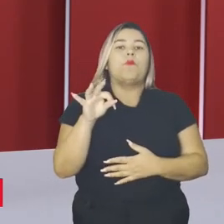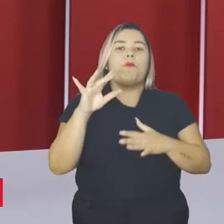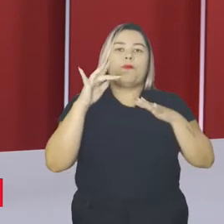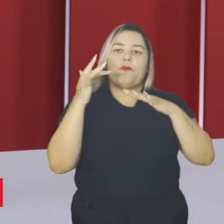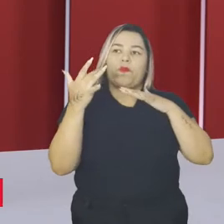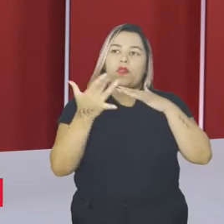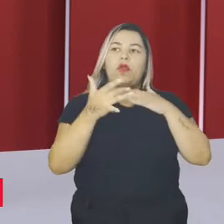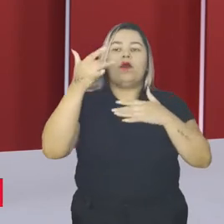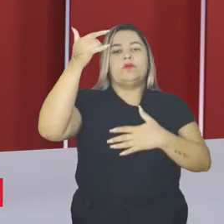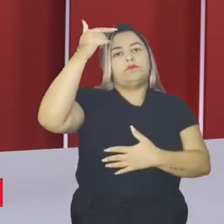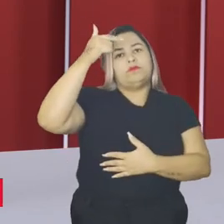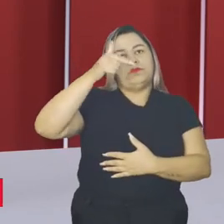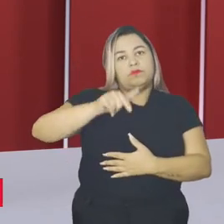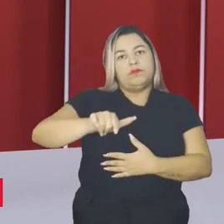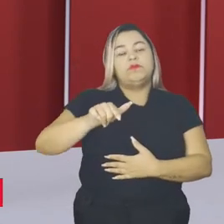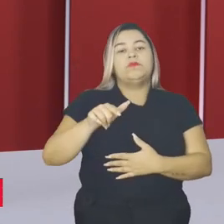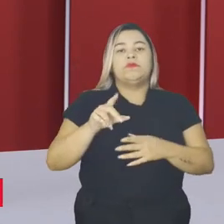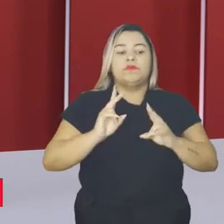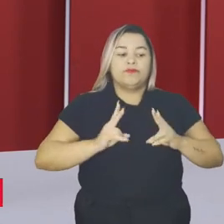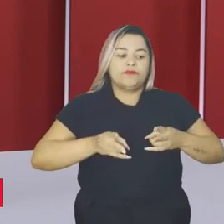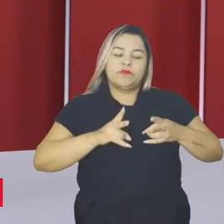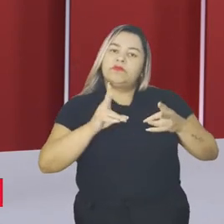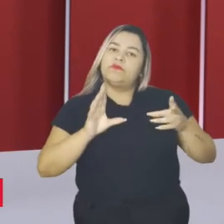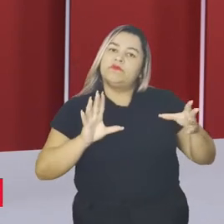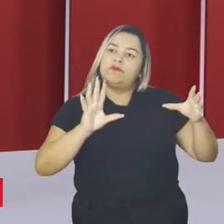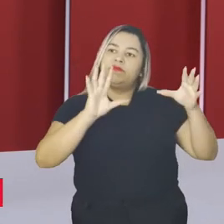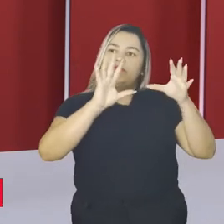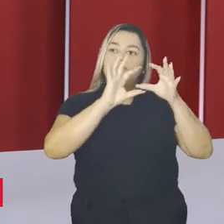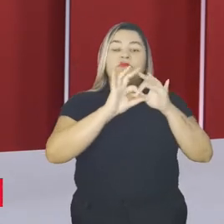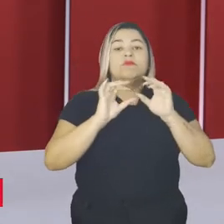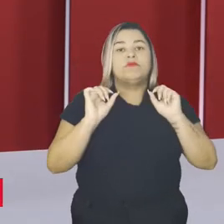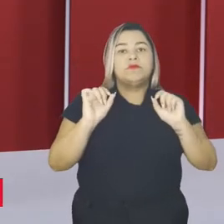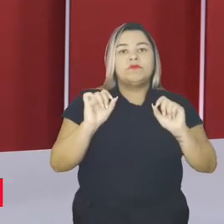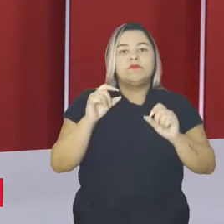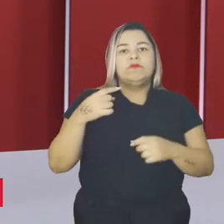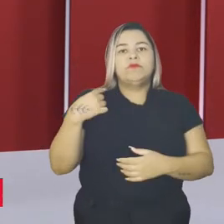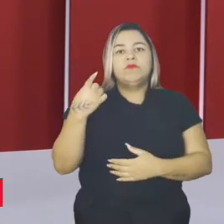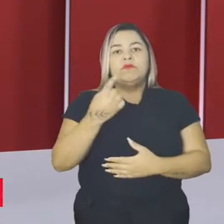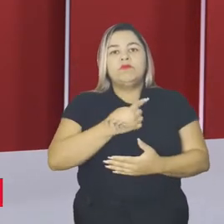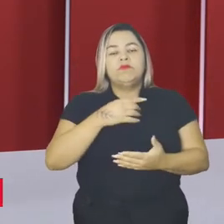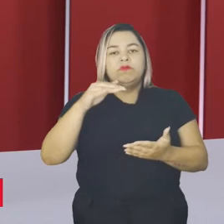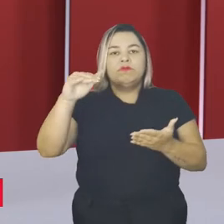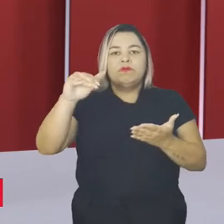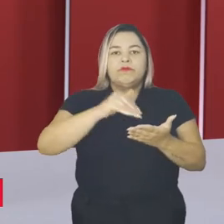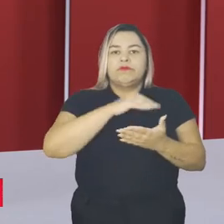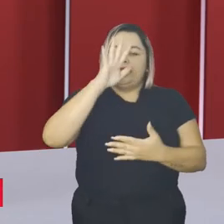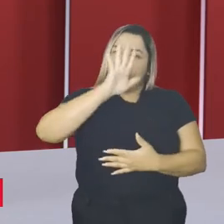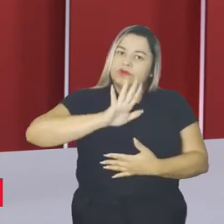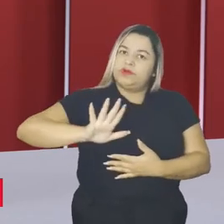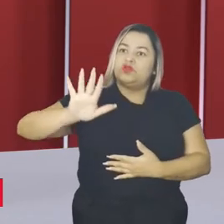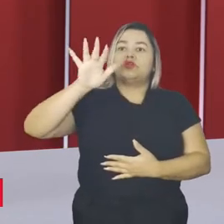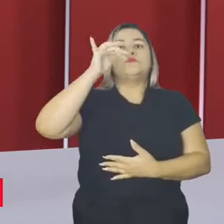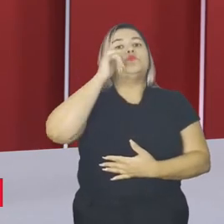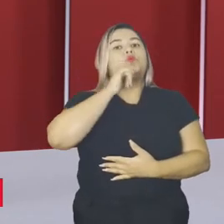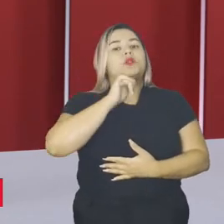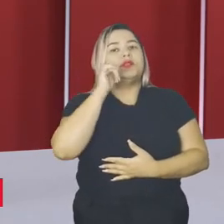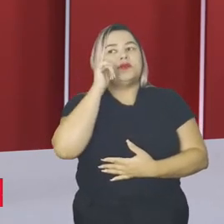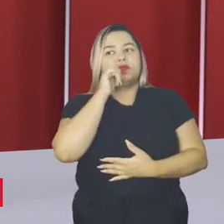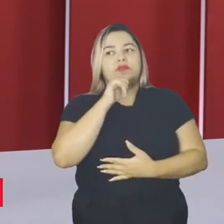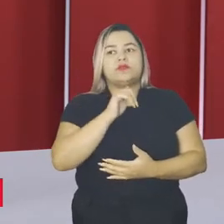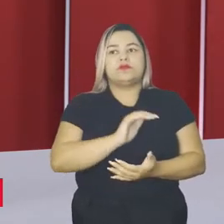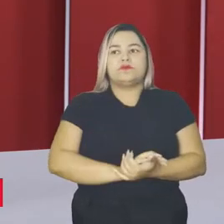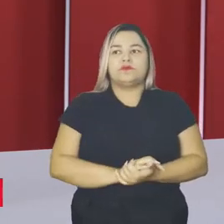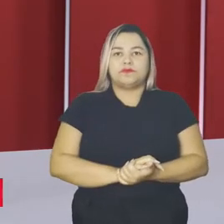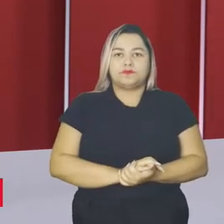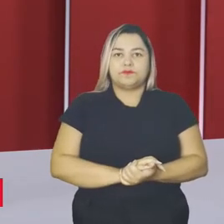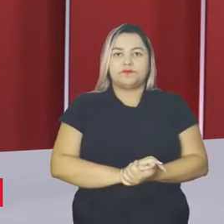também consegue ficar ali sintonizadinho com a nossa Secretaria Nacional de Mulheres, aqui Alberto Quirone,